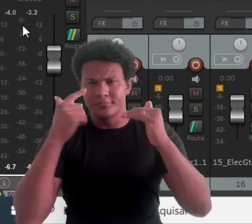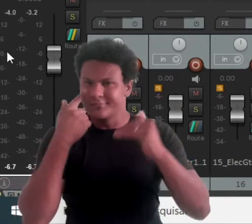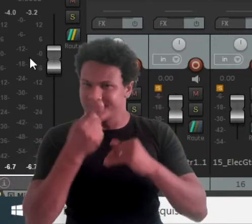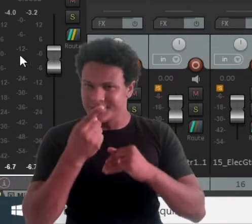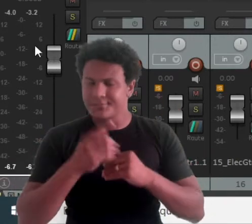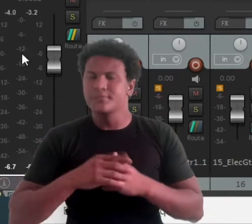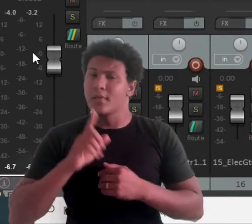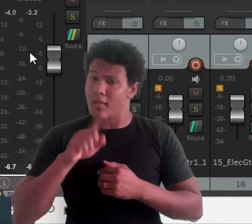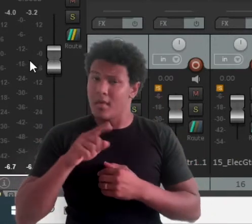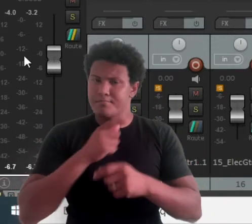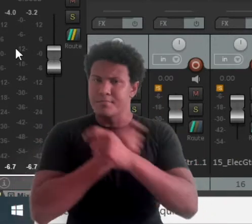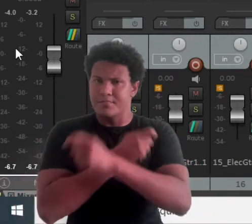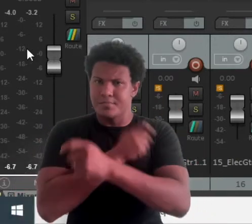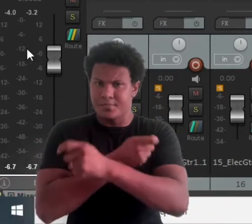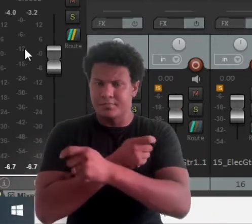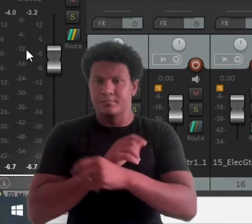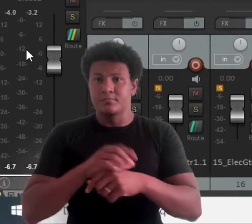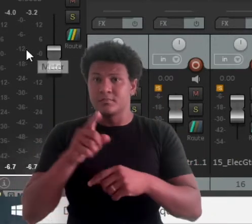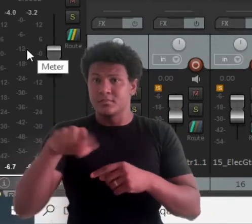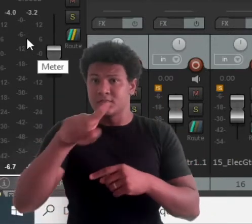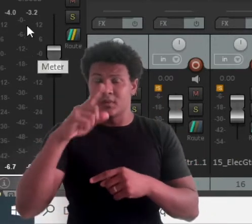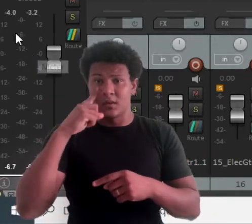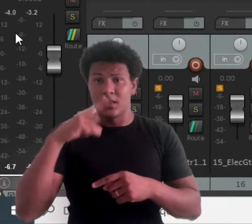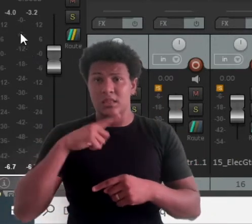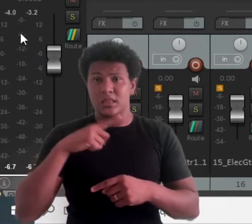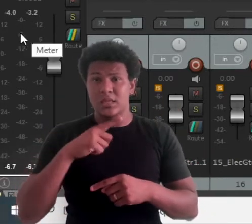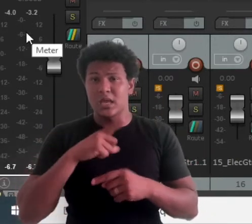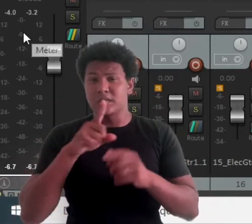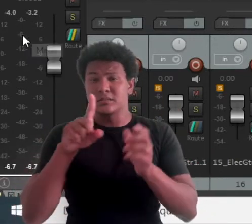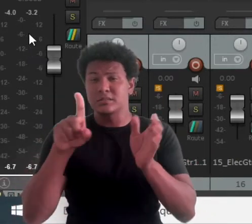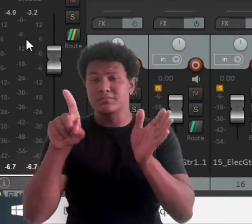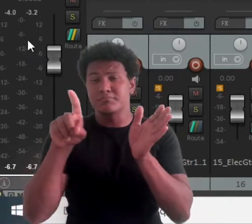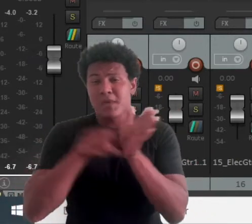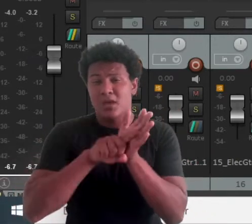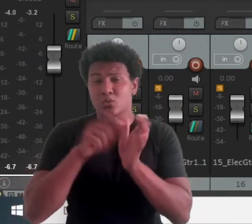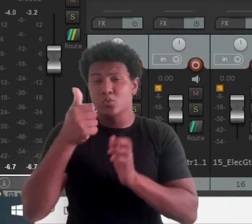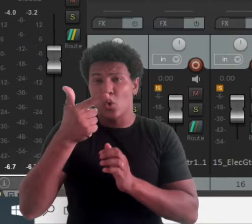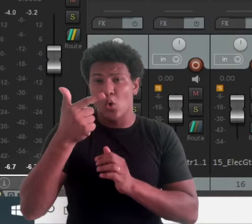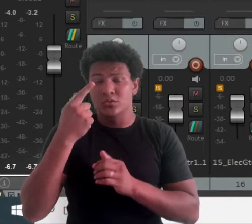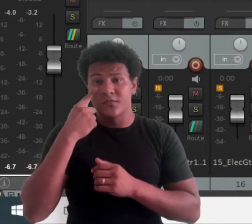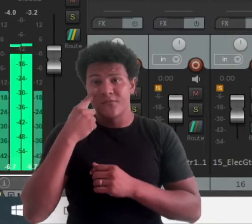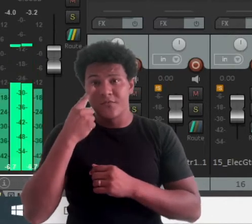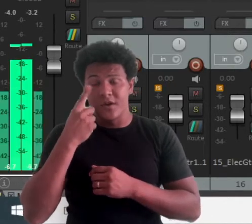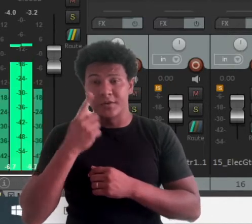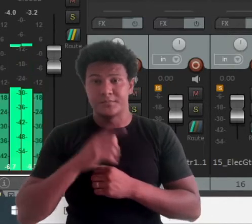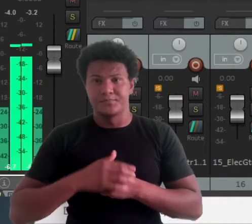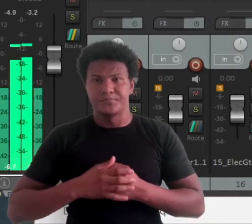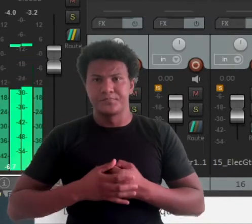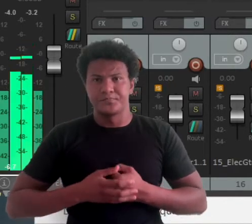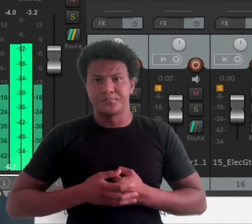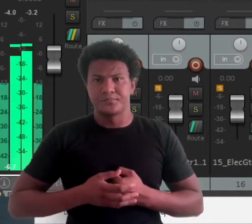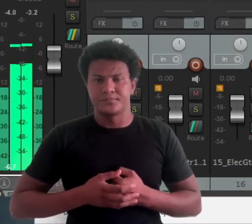que aqui, ó, ela vai estar batendo sempre menos 12, não vai estar mais em menos 6 a caixa, olha só.